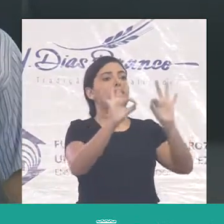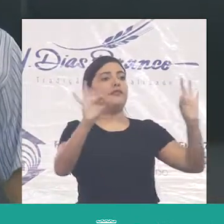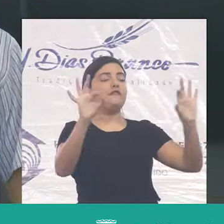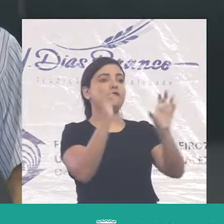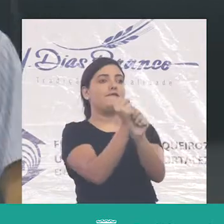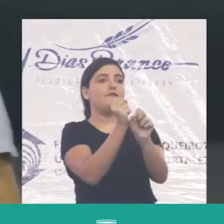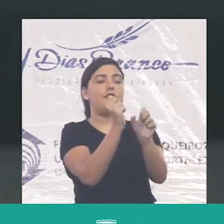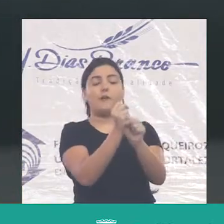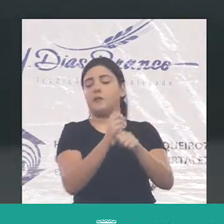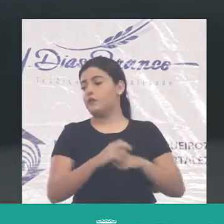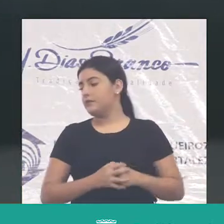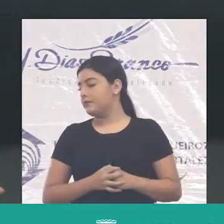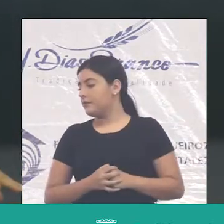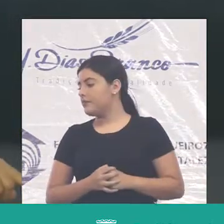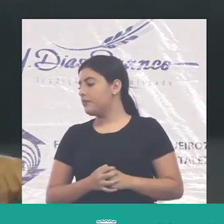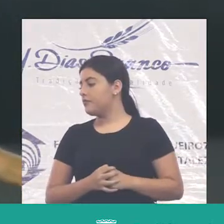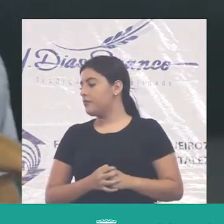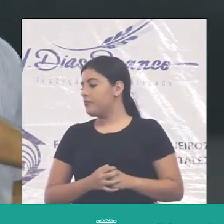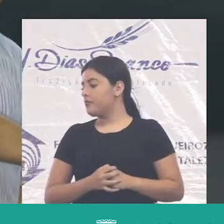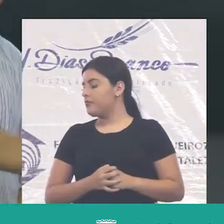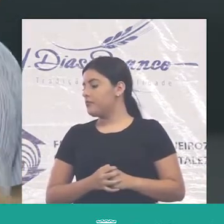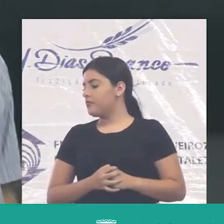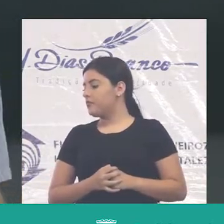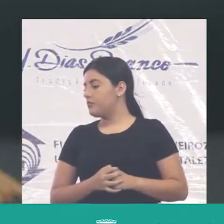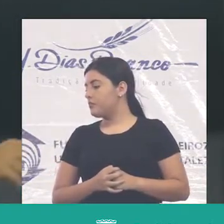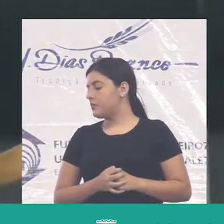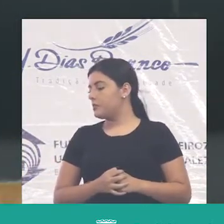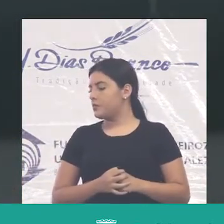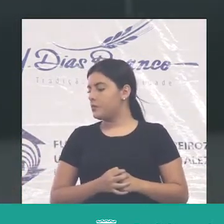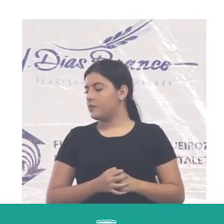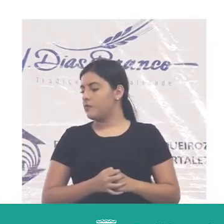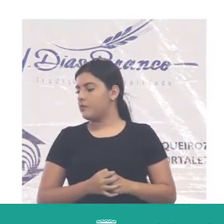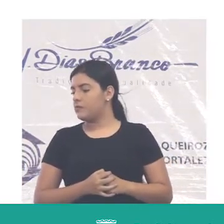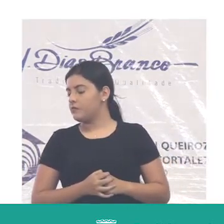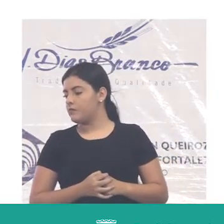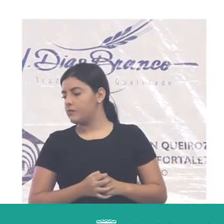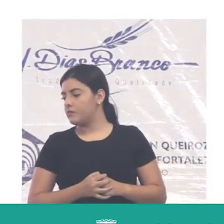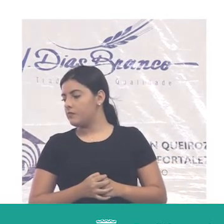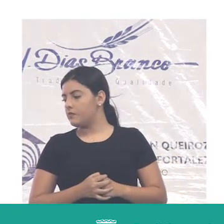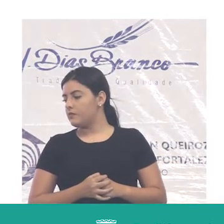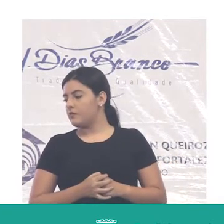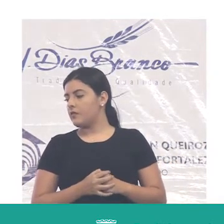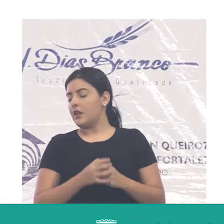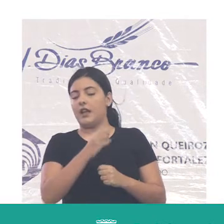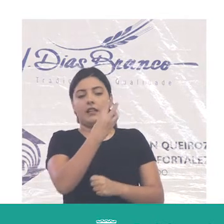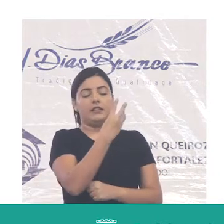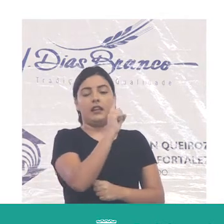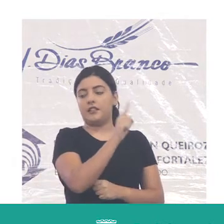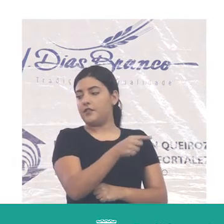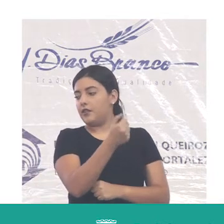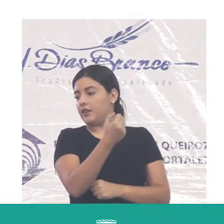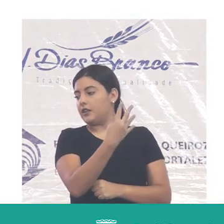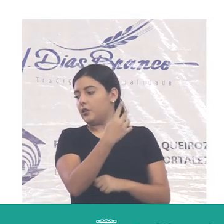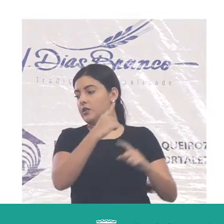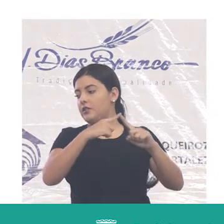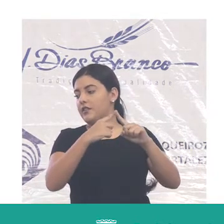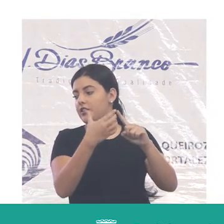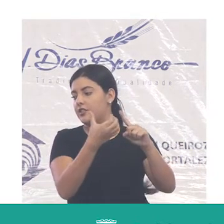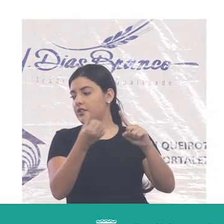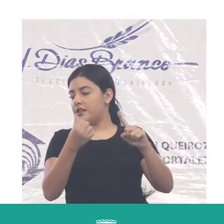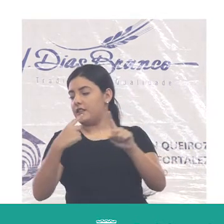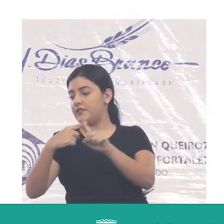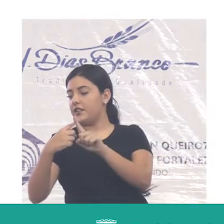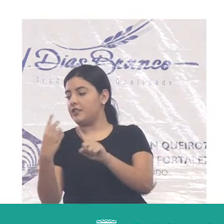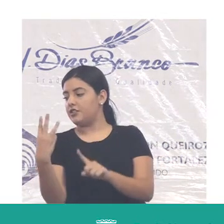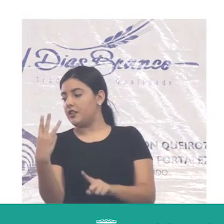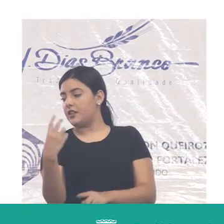πr ao quadrado vezes h. O resultado vai dar 3,14 vezes 16 vezes 3.